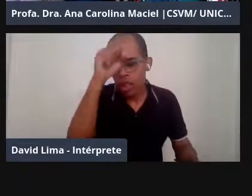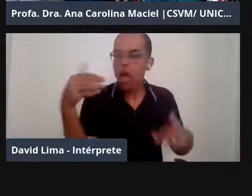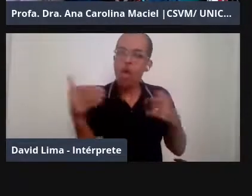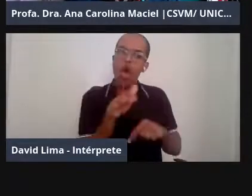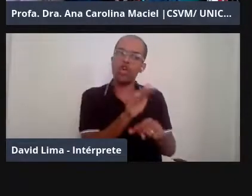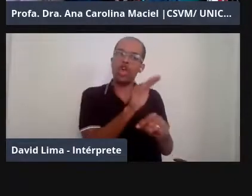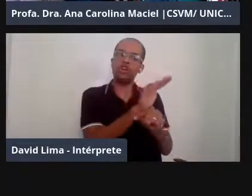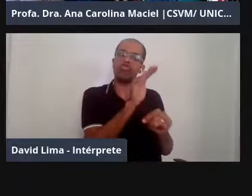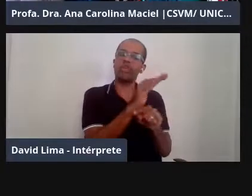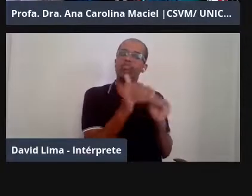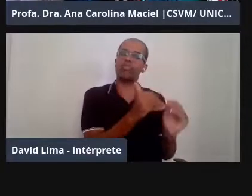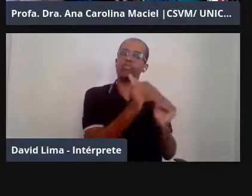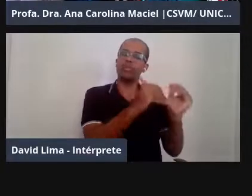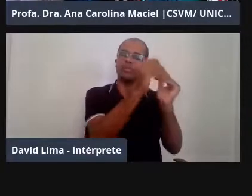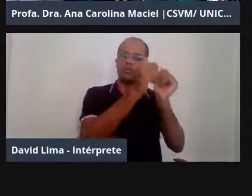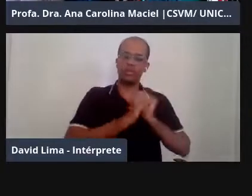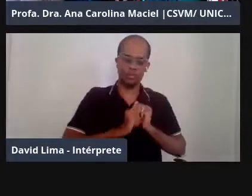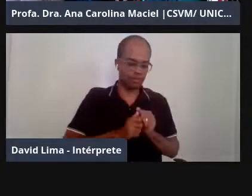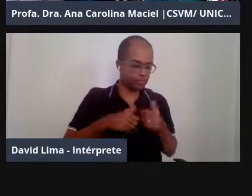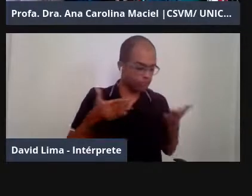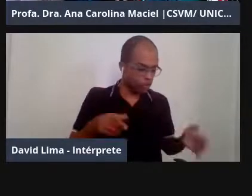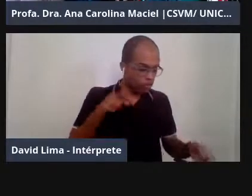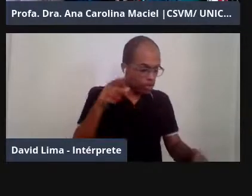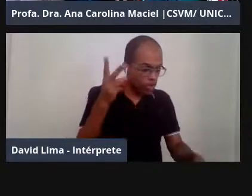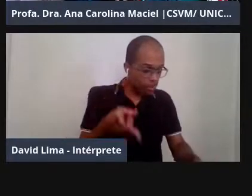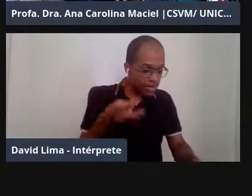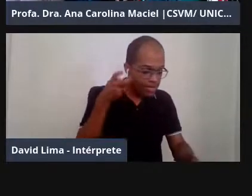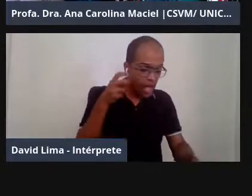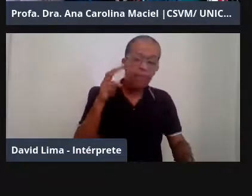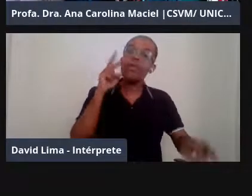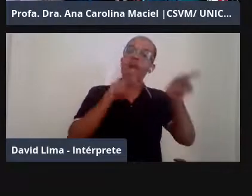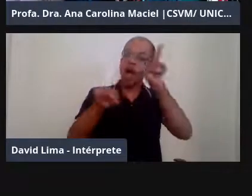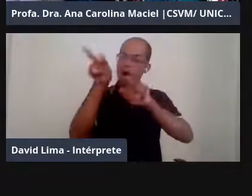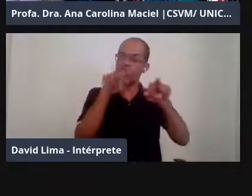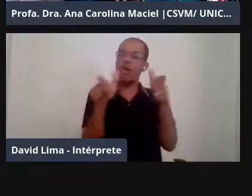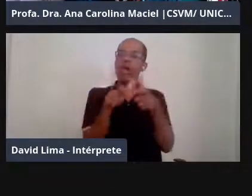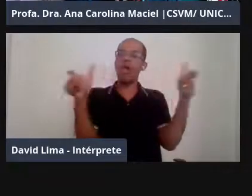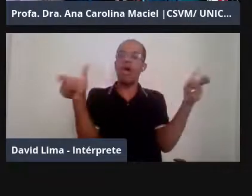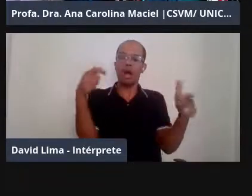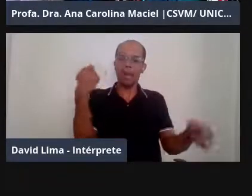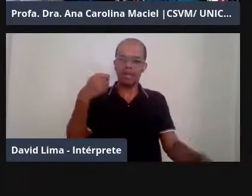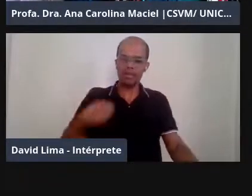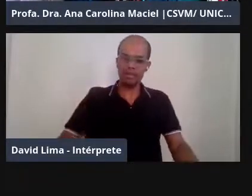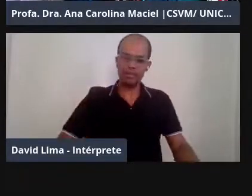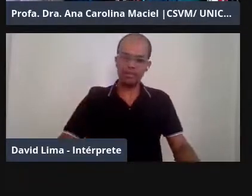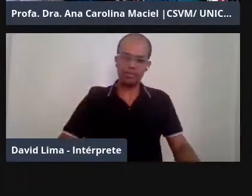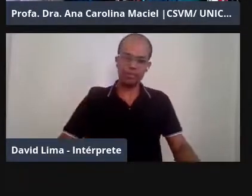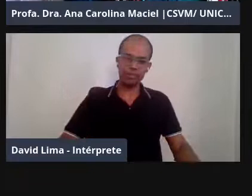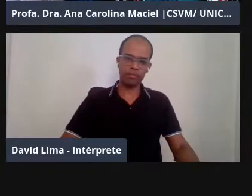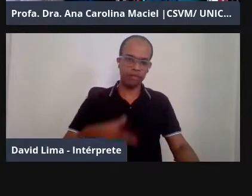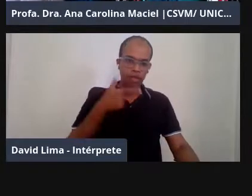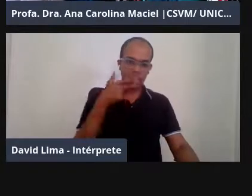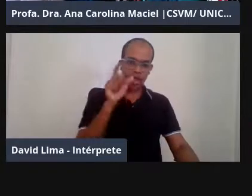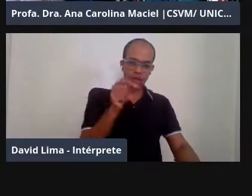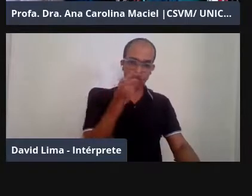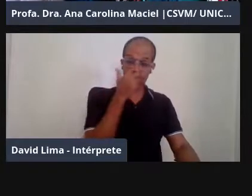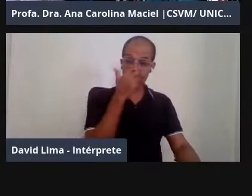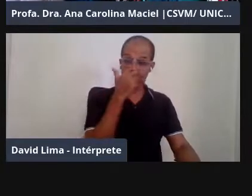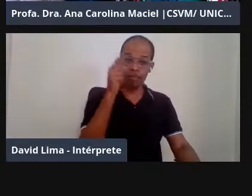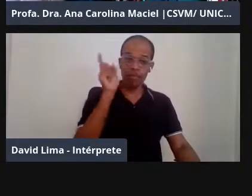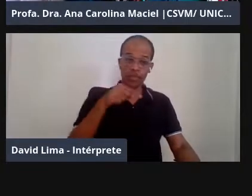contínuo da Alemanha. Portanto, você vê que a visão tem que ser mais ampla. Então, eu falei, para fechar esse primeiro ponto, que a questão que,